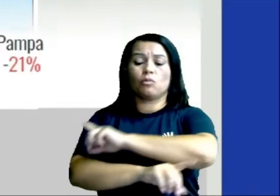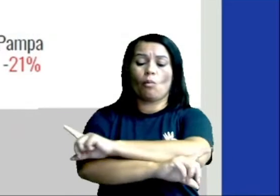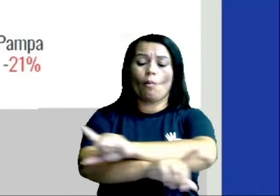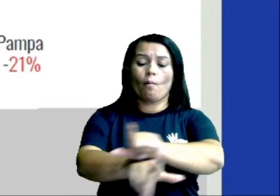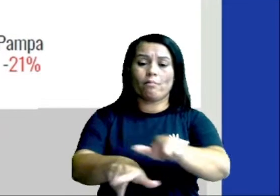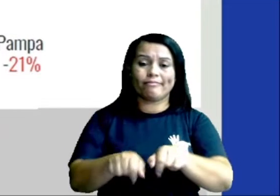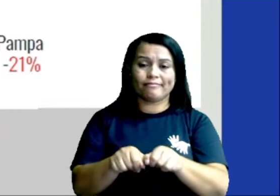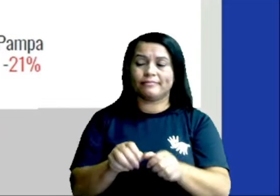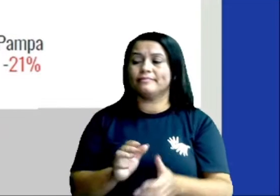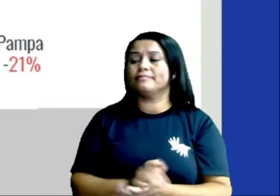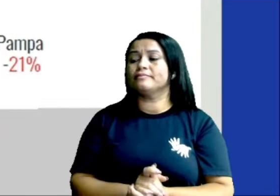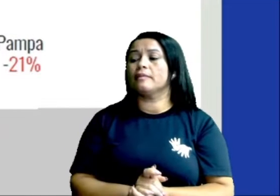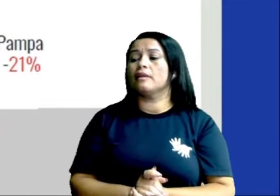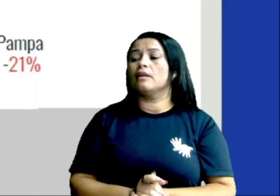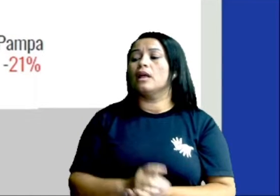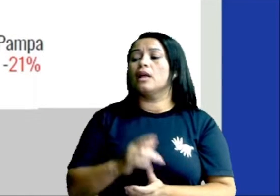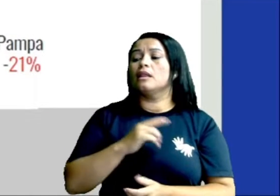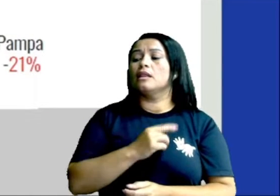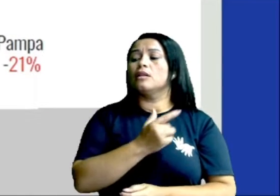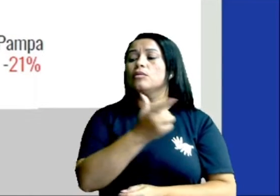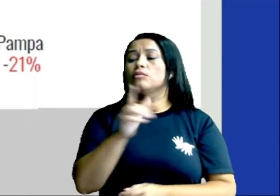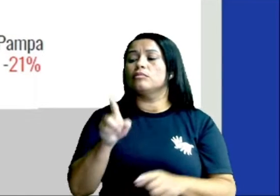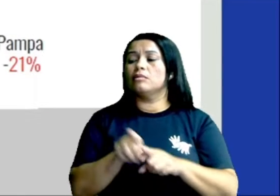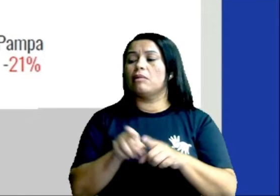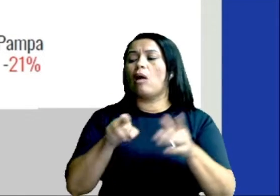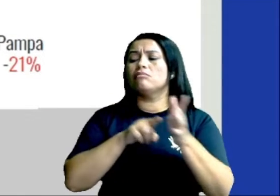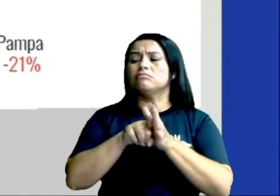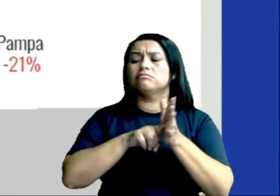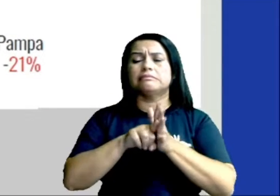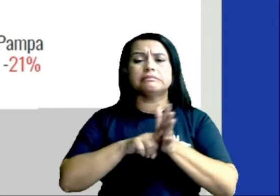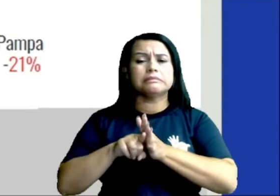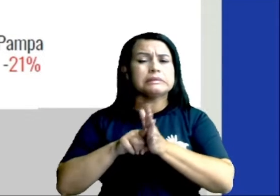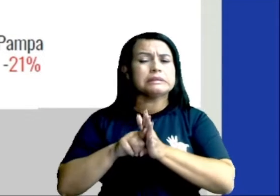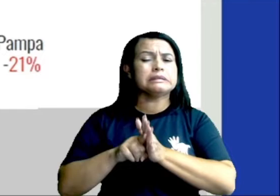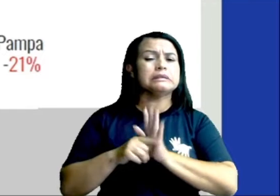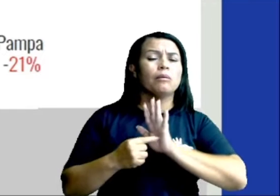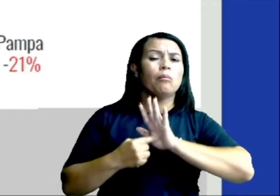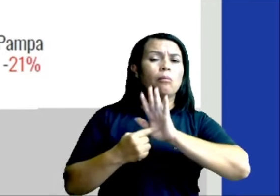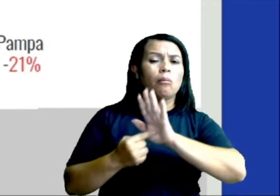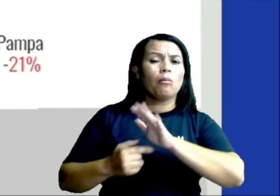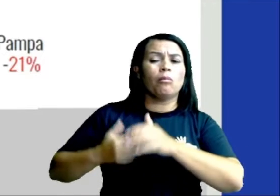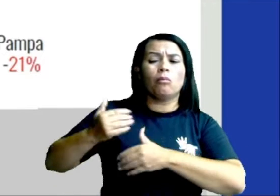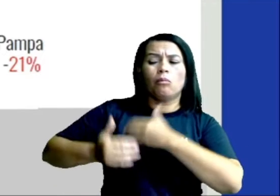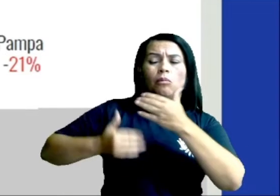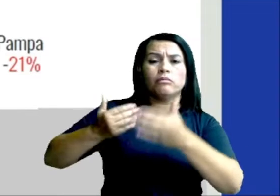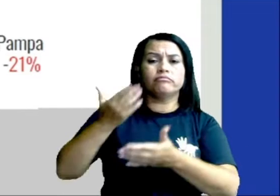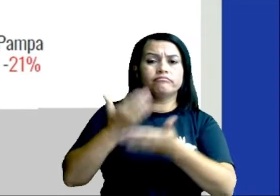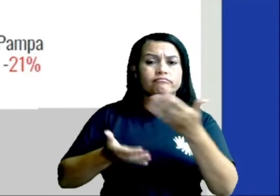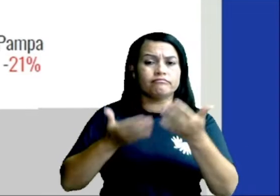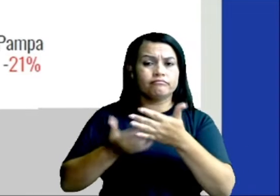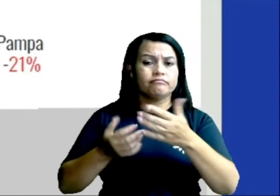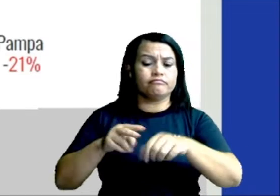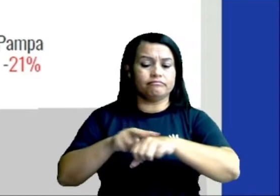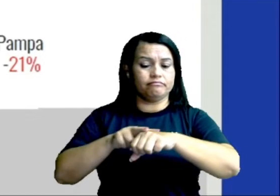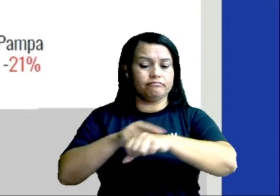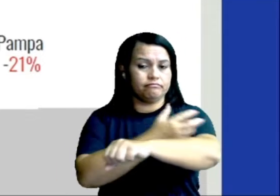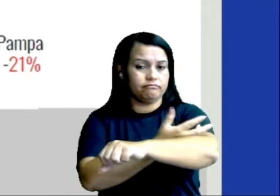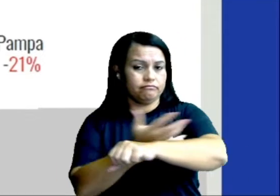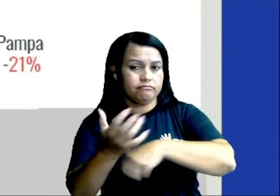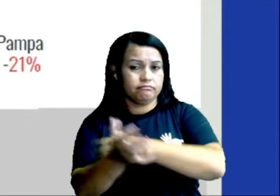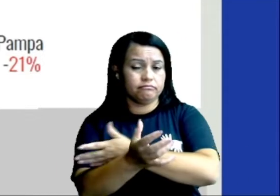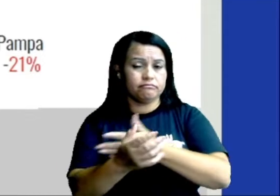bom? E aqui dados que mostram o processo de perda de vegetação natural no Brasil